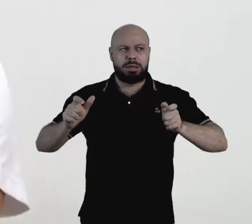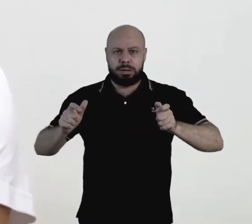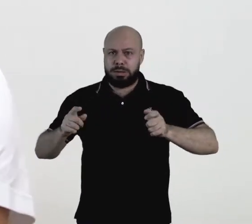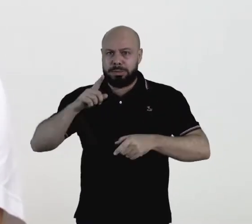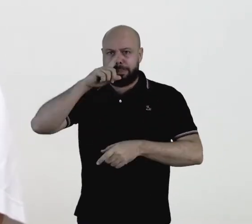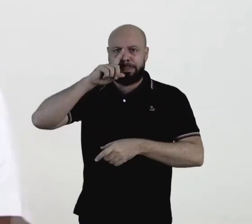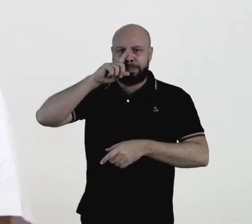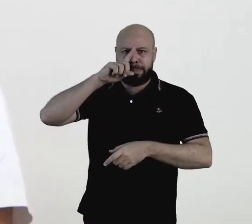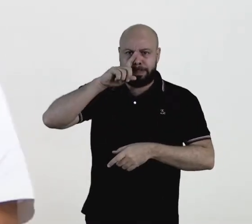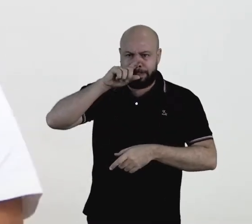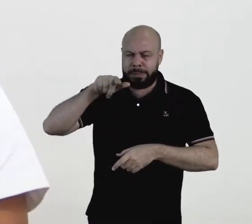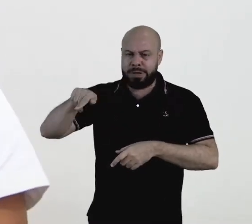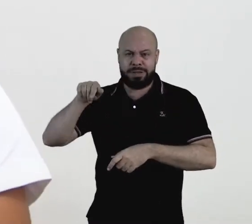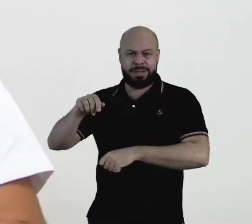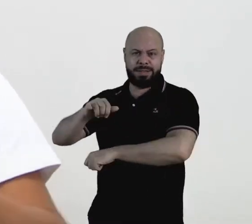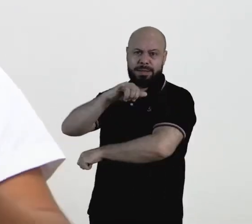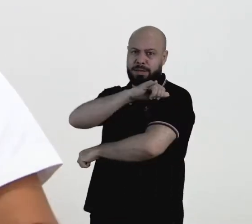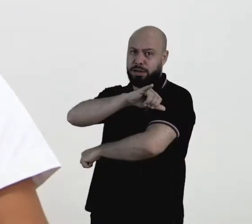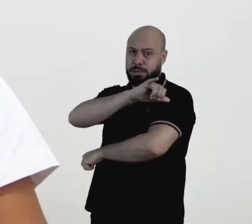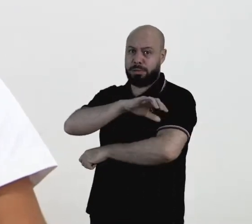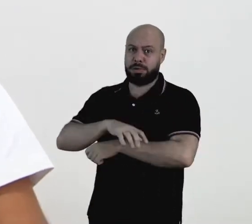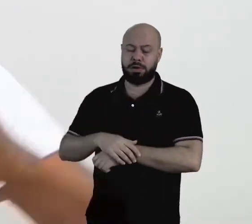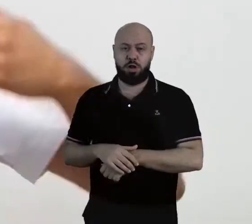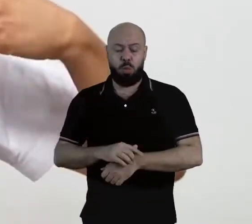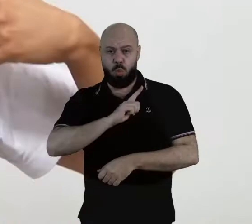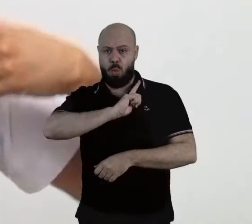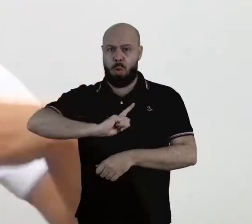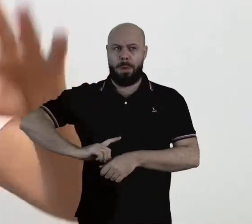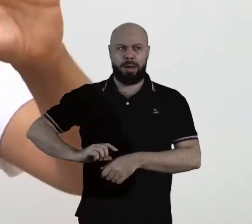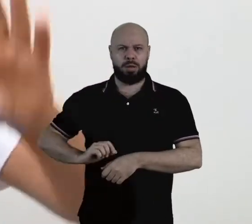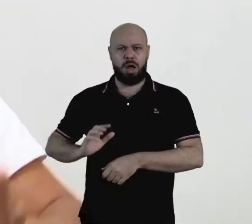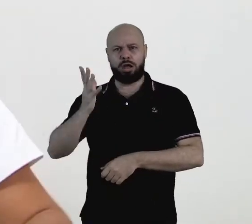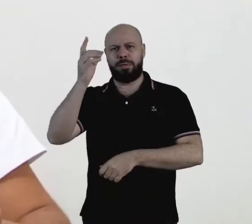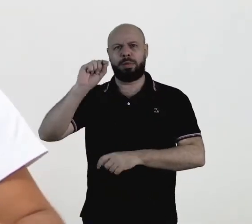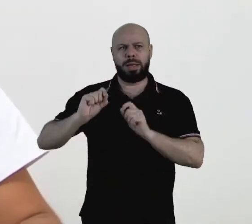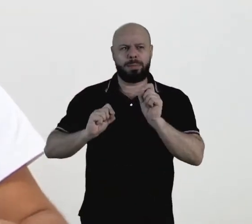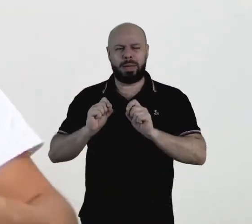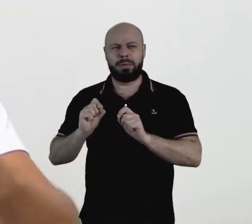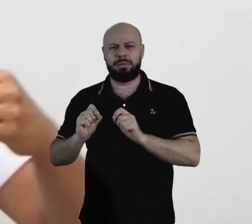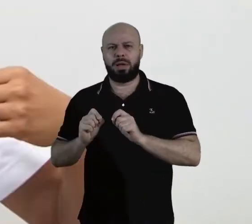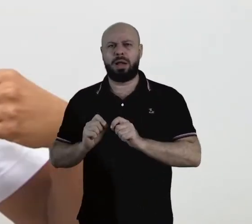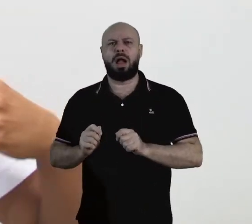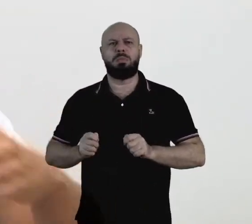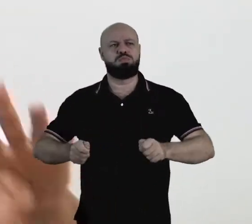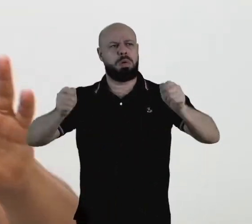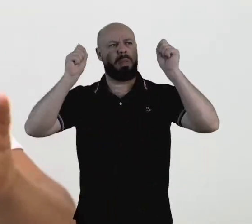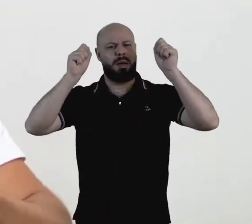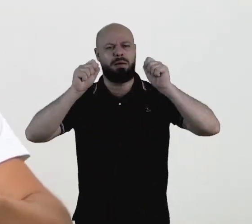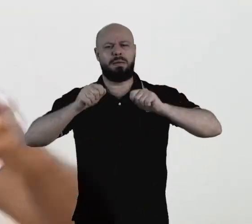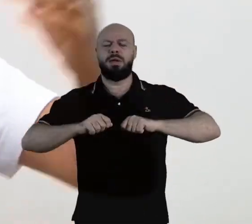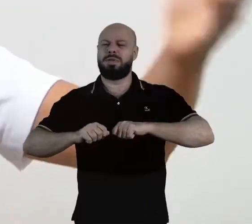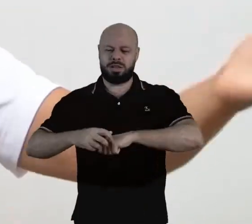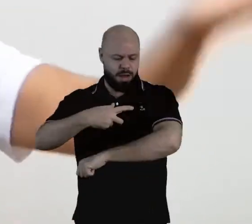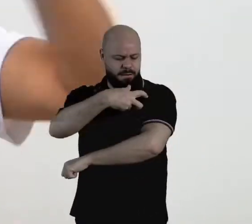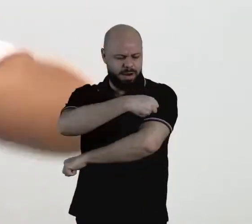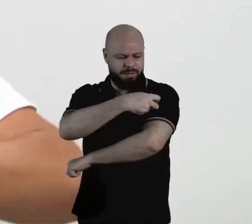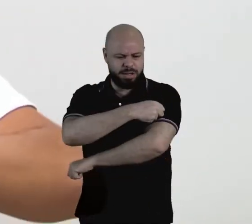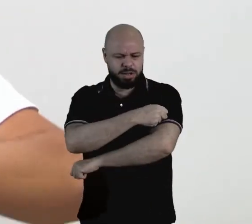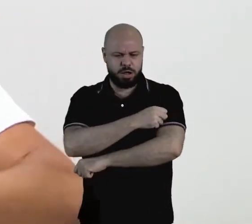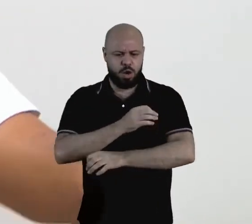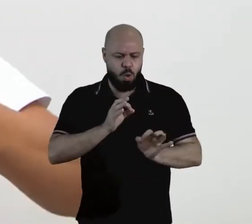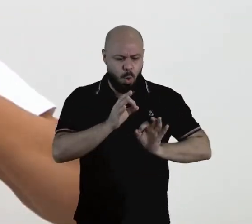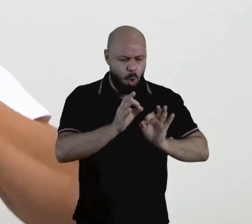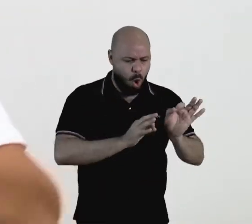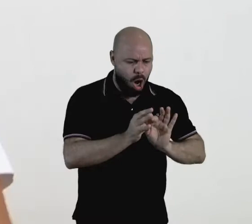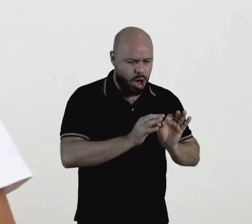lá no estado do Rio de Janeiro, então o governo decidiu começar logo essa campanha. Já mandaram produzir as vacinas, compraram as